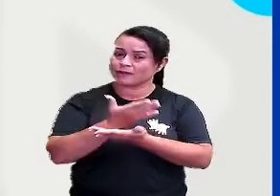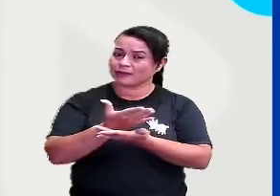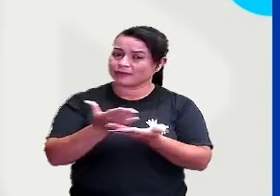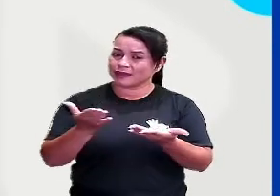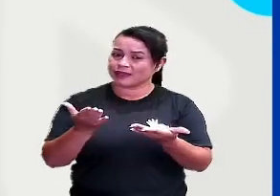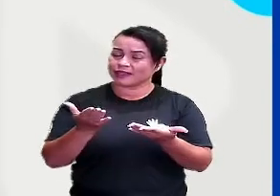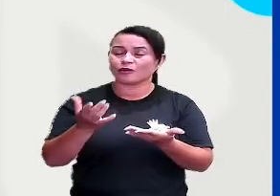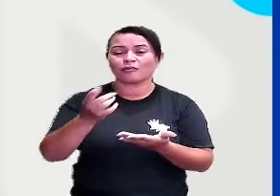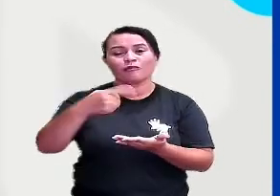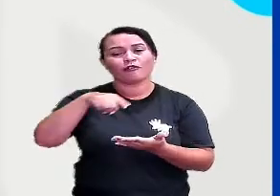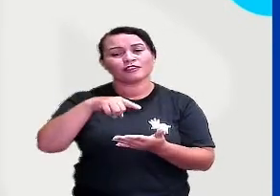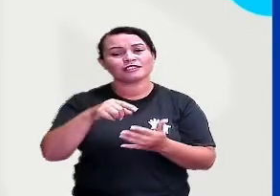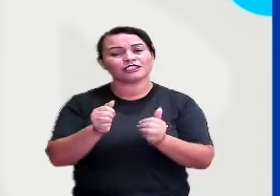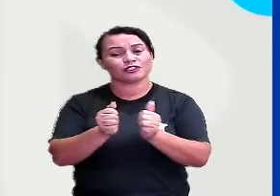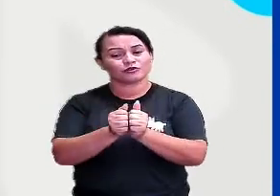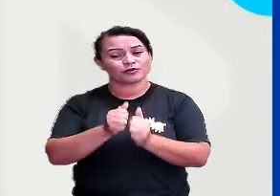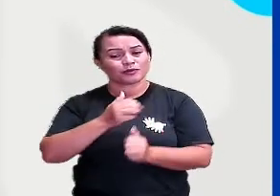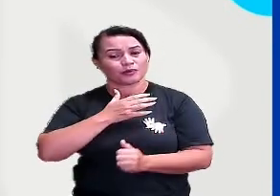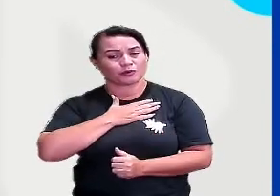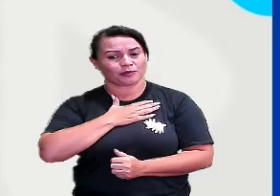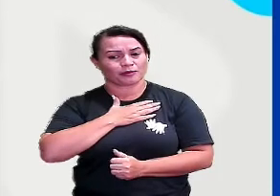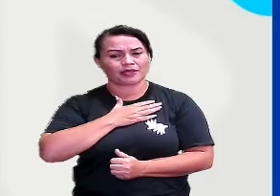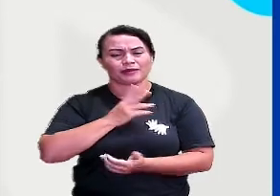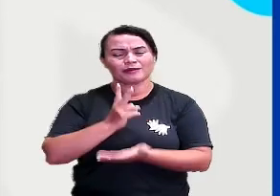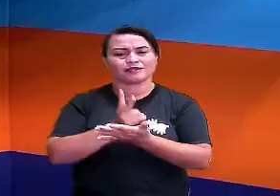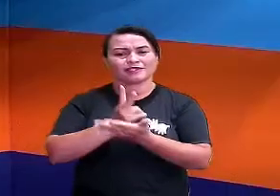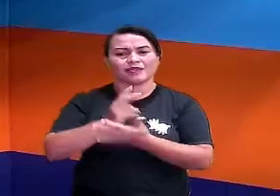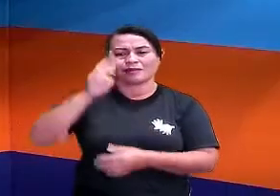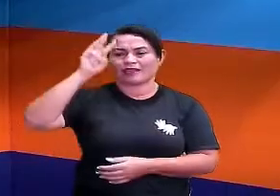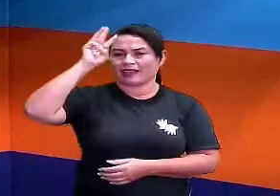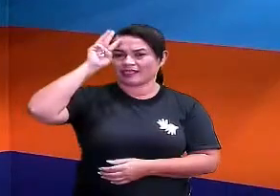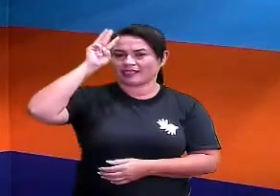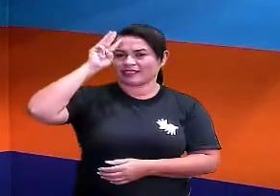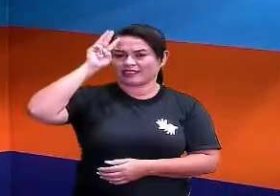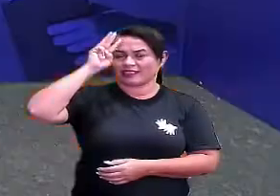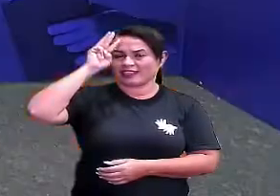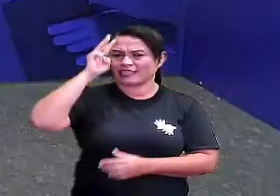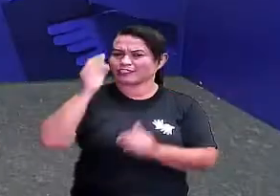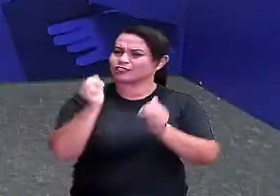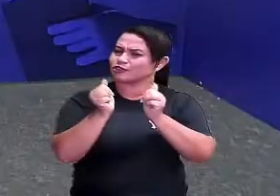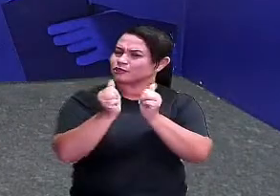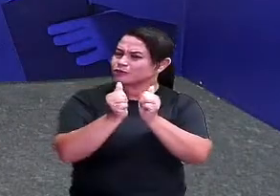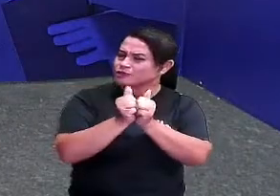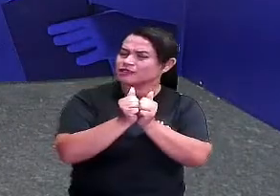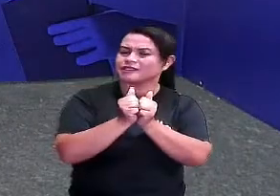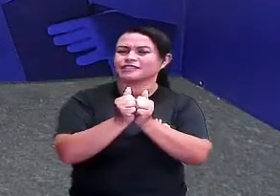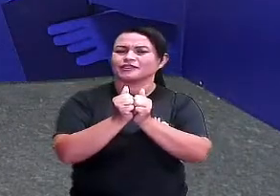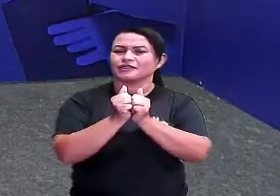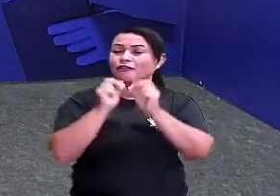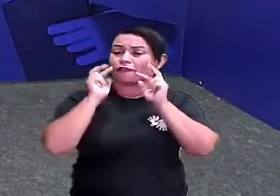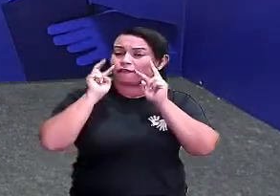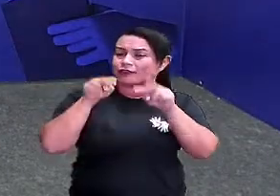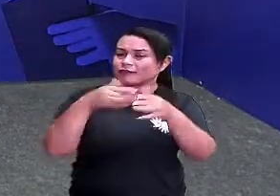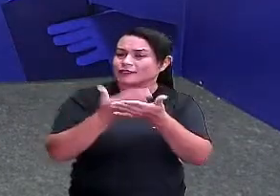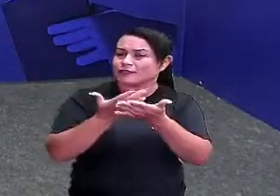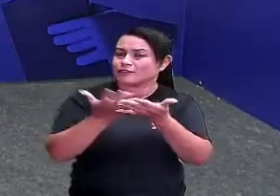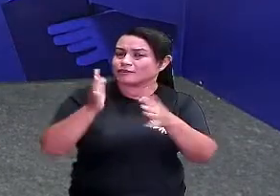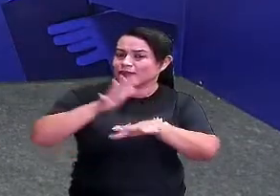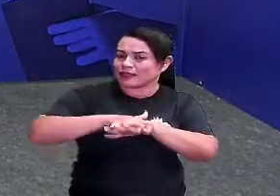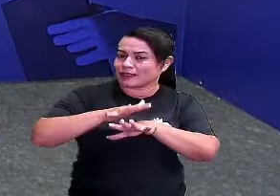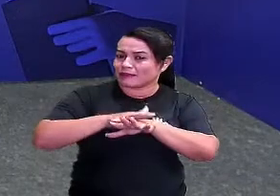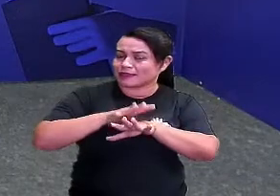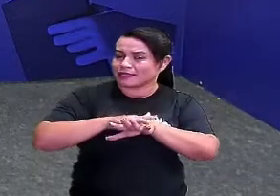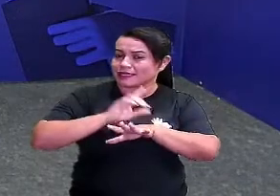agradecimento por você estar aí comigo toda terça-feira, né, juntinho, assistindo as aulas de matemática.